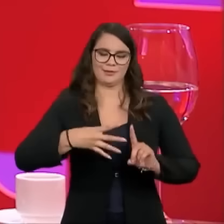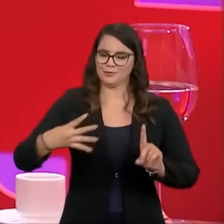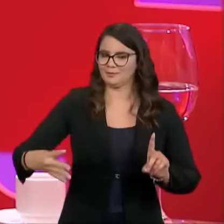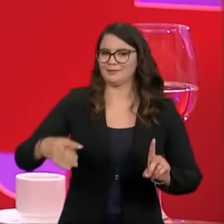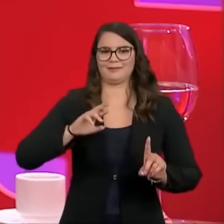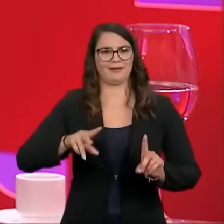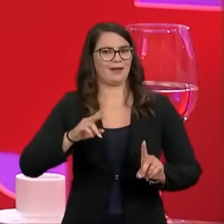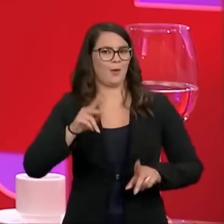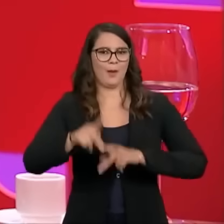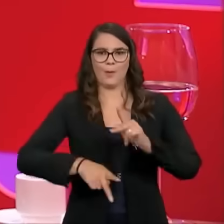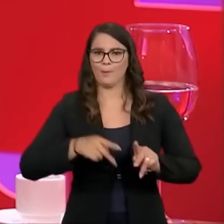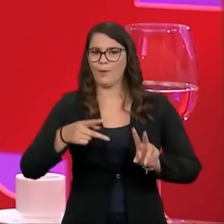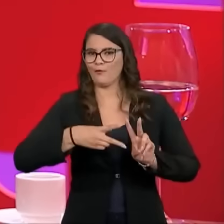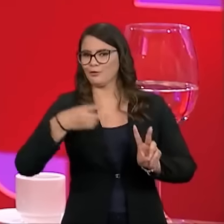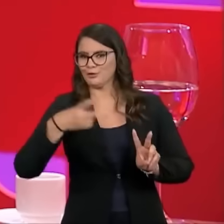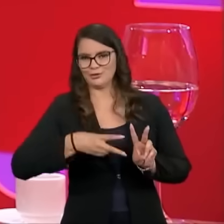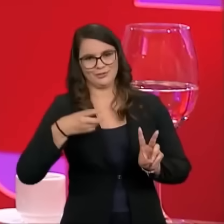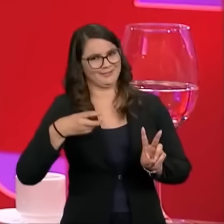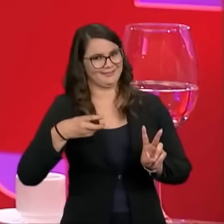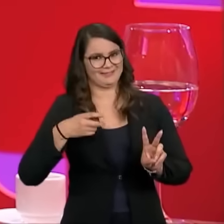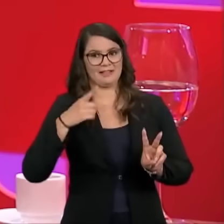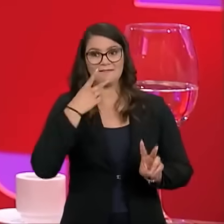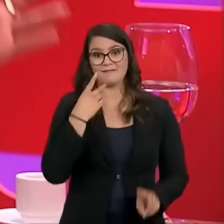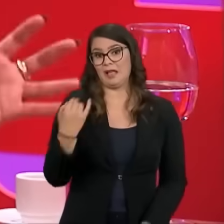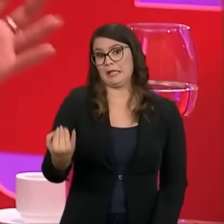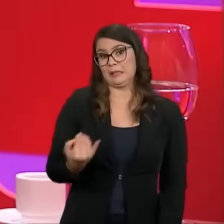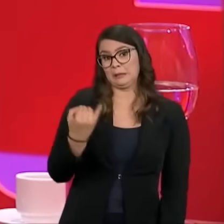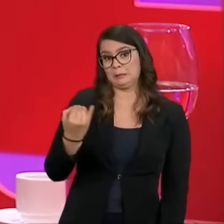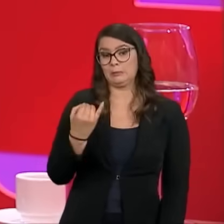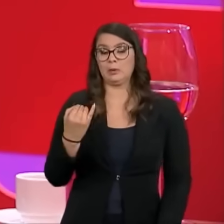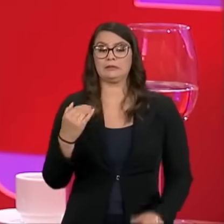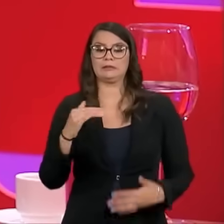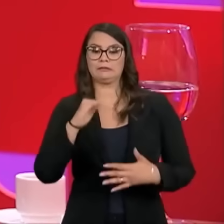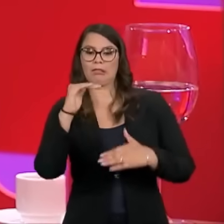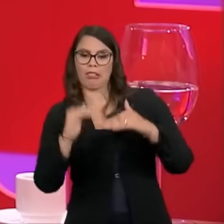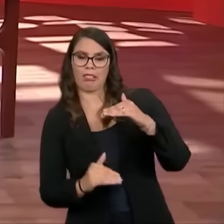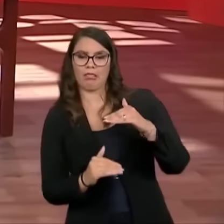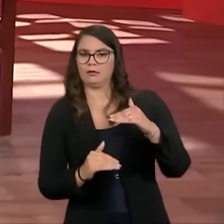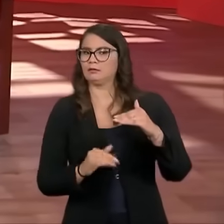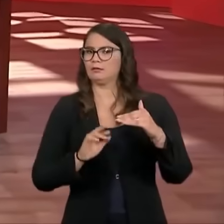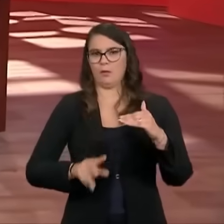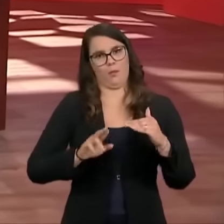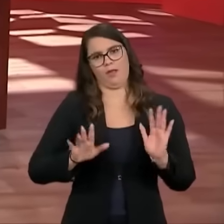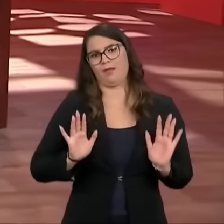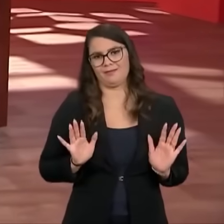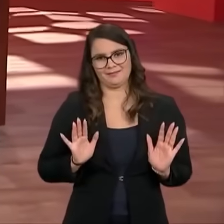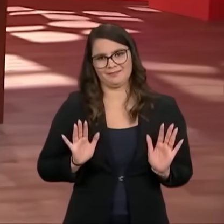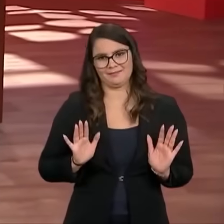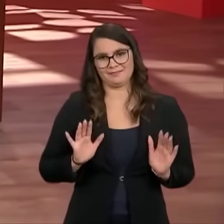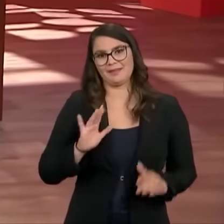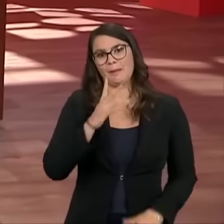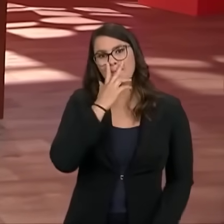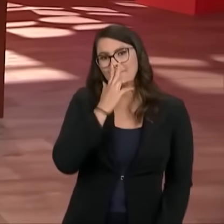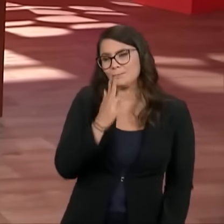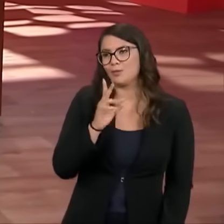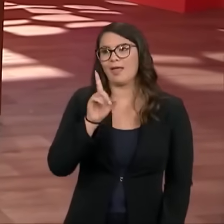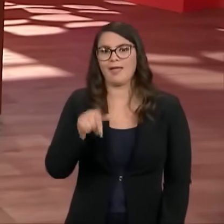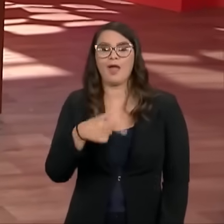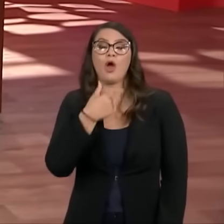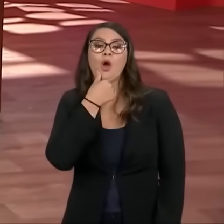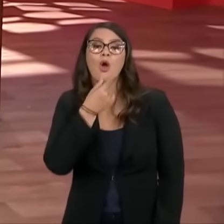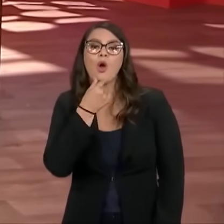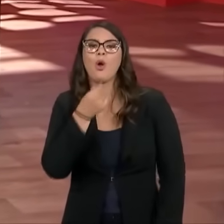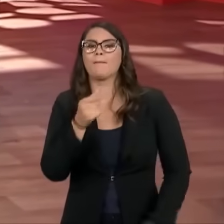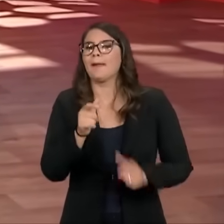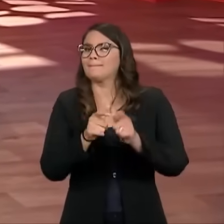não são os povos indígenas que estão dizendo que é importante secundariza vozes Muito provavelmente sejam homens em sua grande